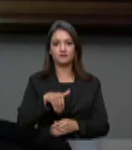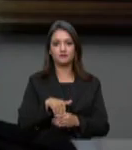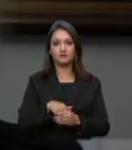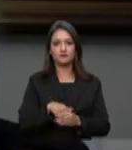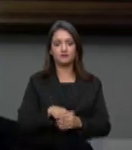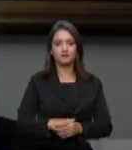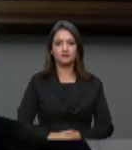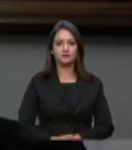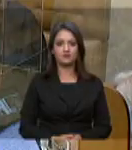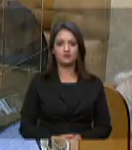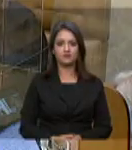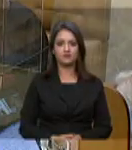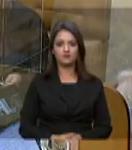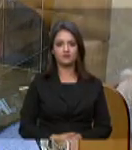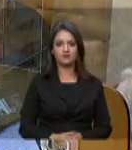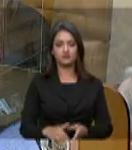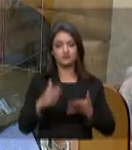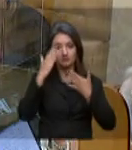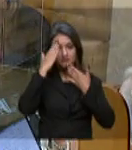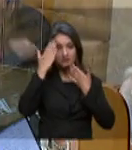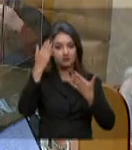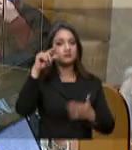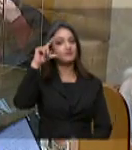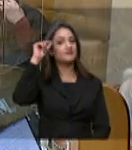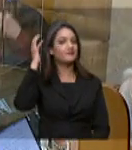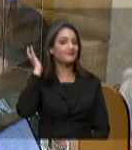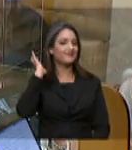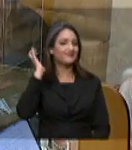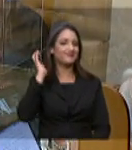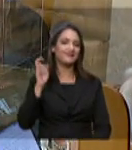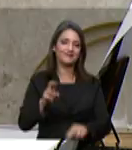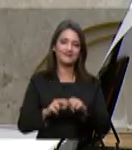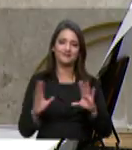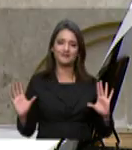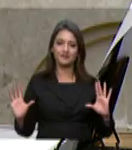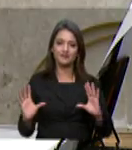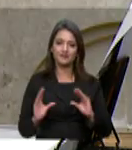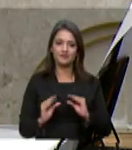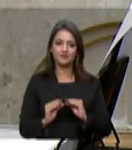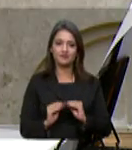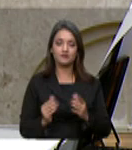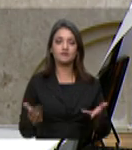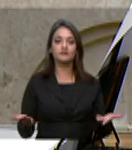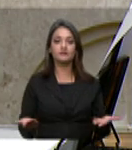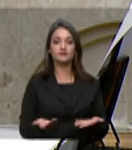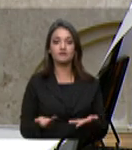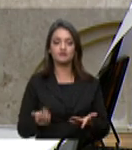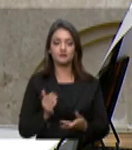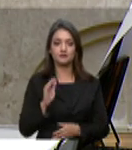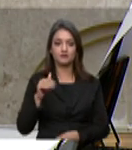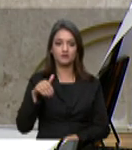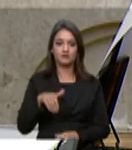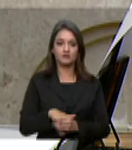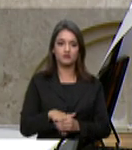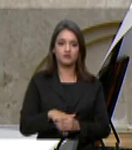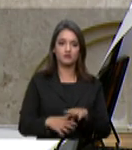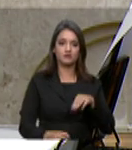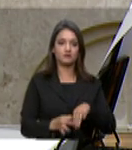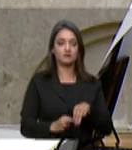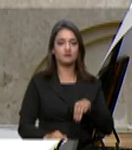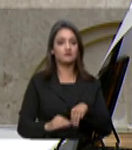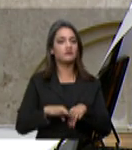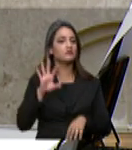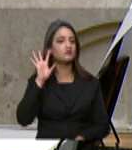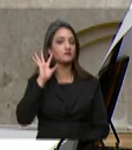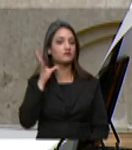um presente muito obrigado militar rosa vermelha pro seu poder de síntese agora a cor e o voto de sua excelência o